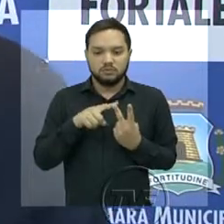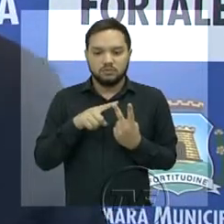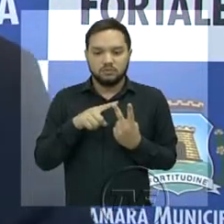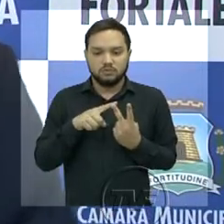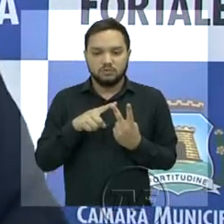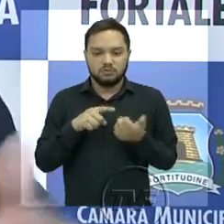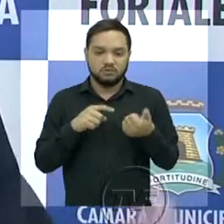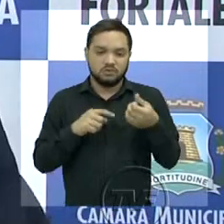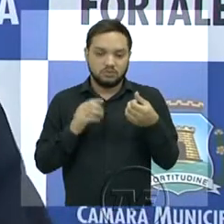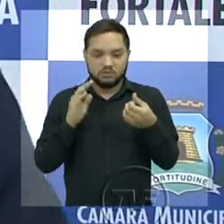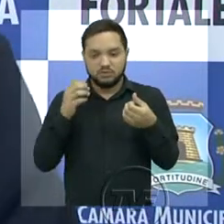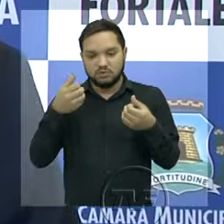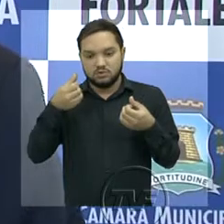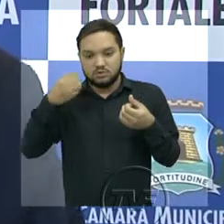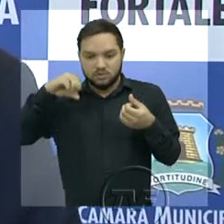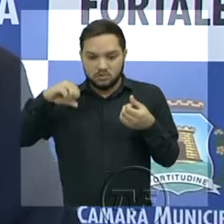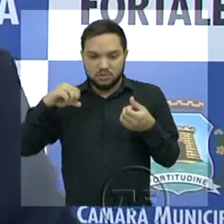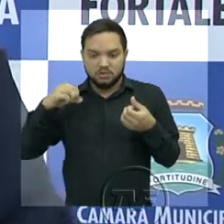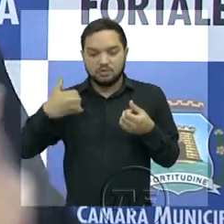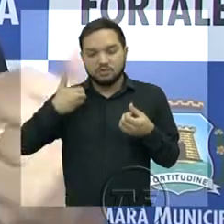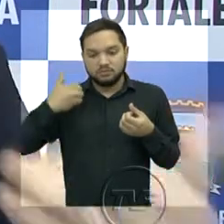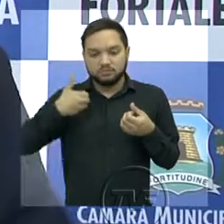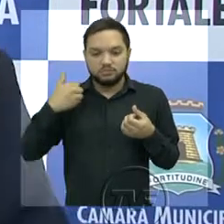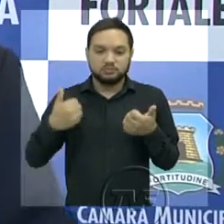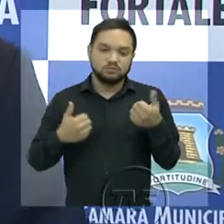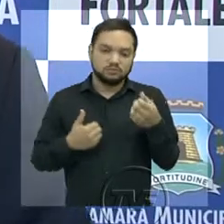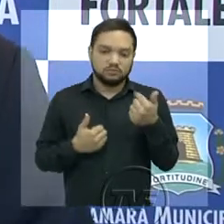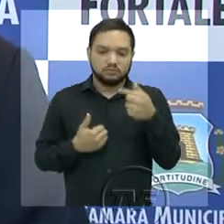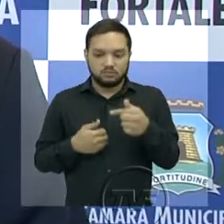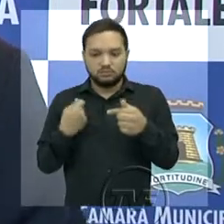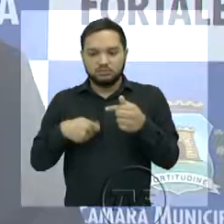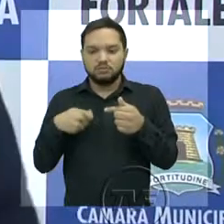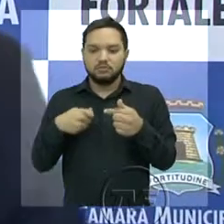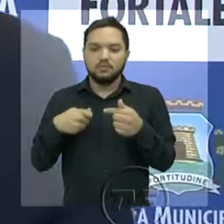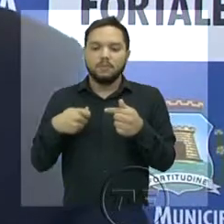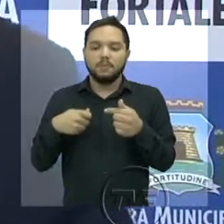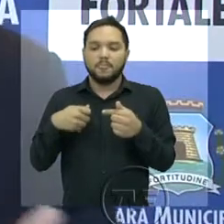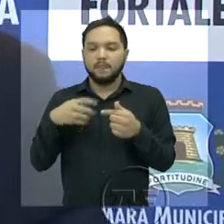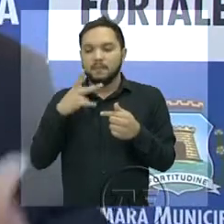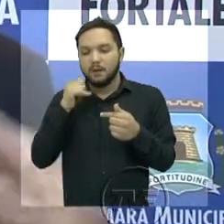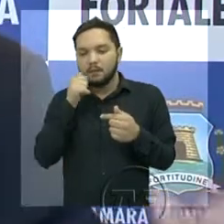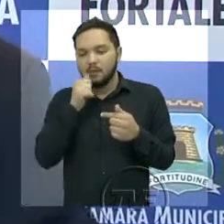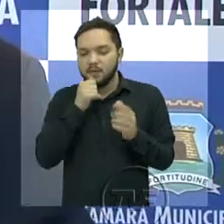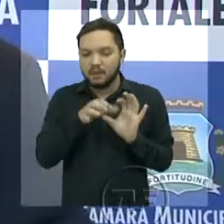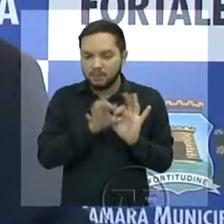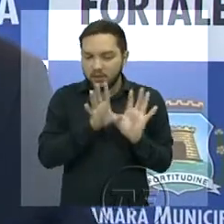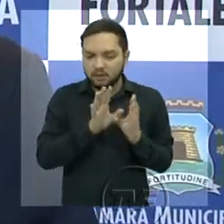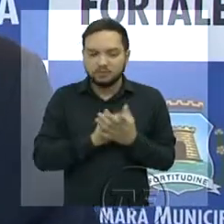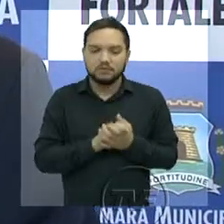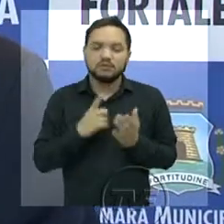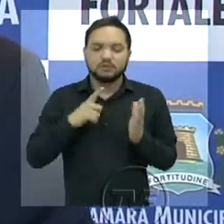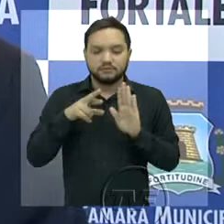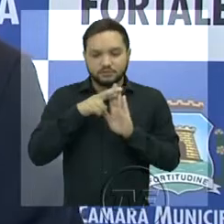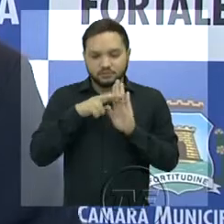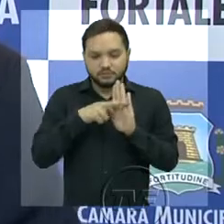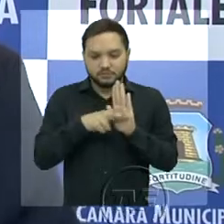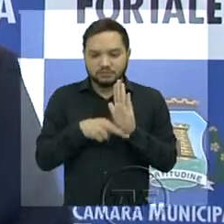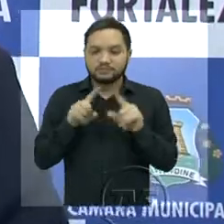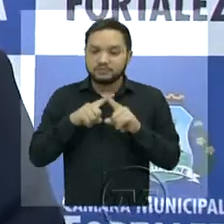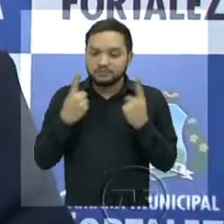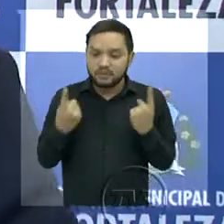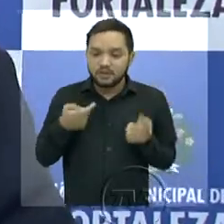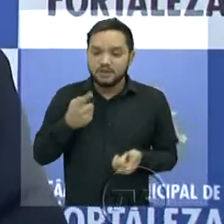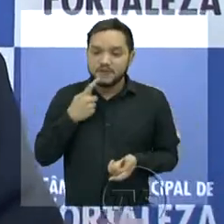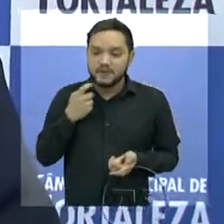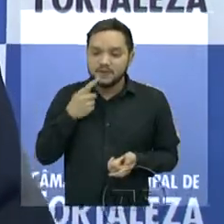69 anos, as pessoas de 16 e 17 anos têm que ter autorização. Então, São alguns critérios, mas a doação de